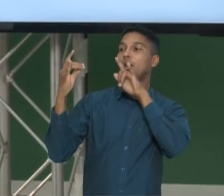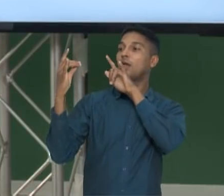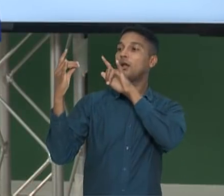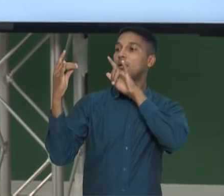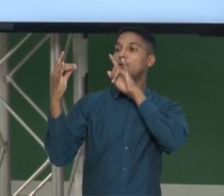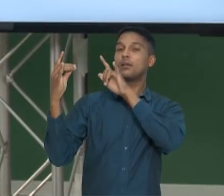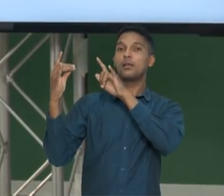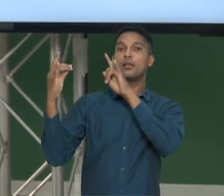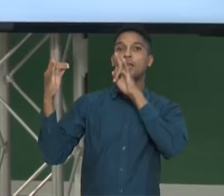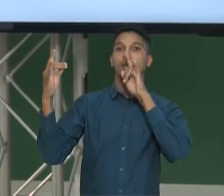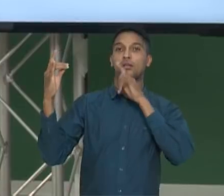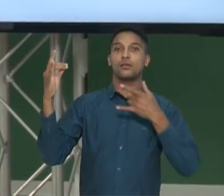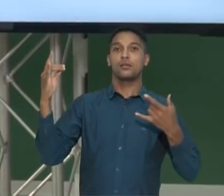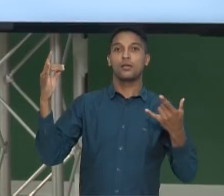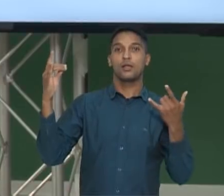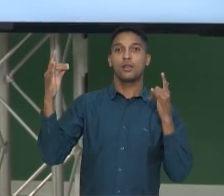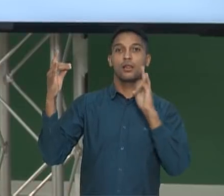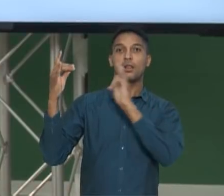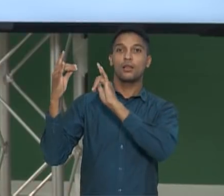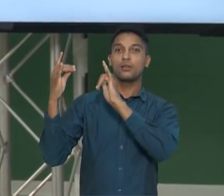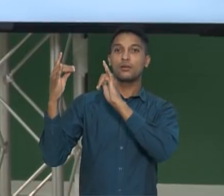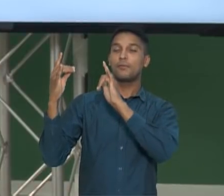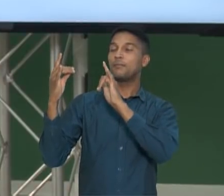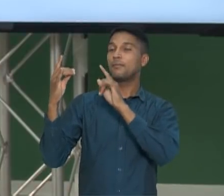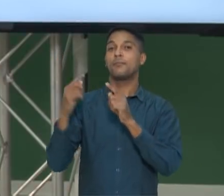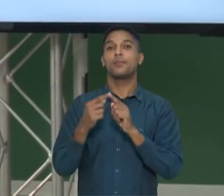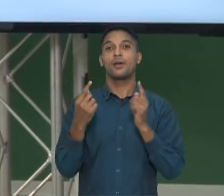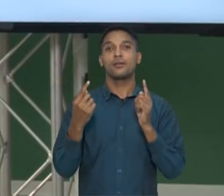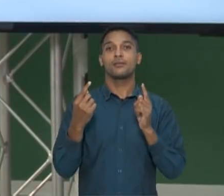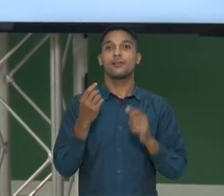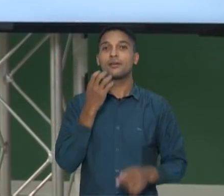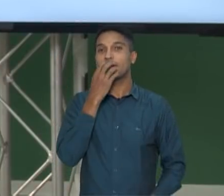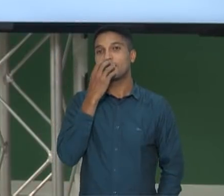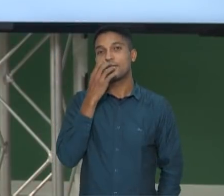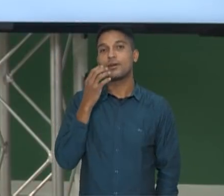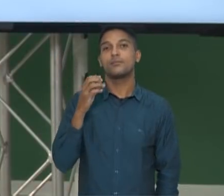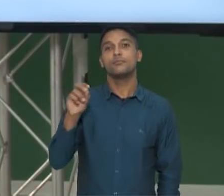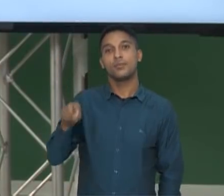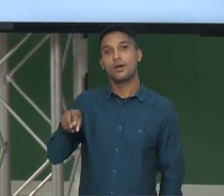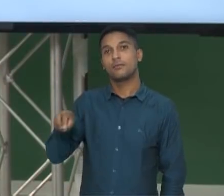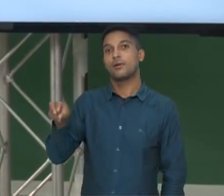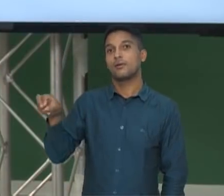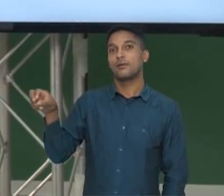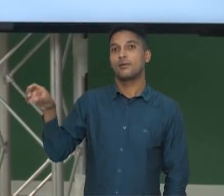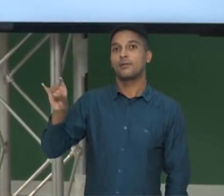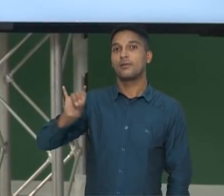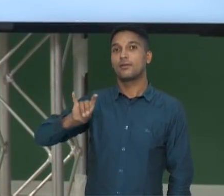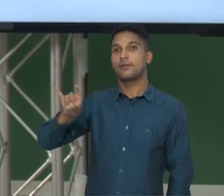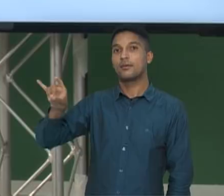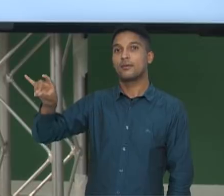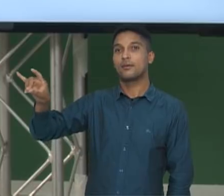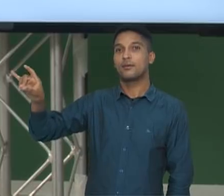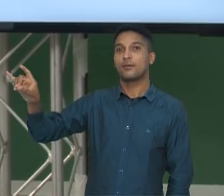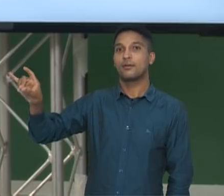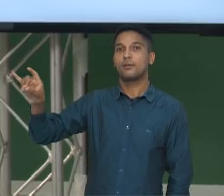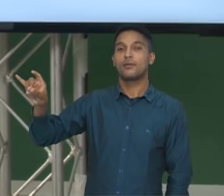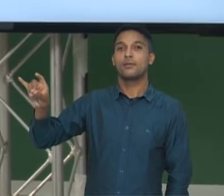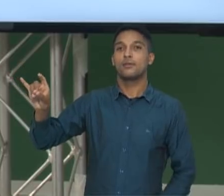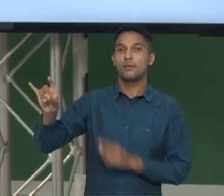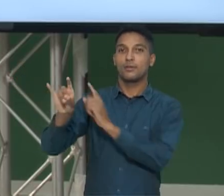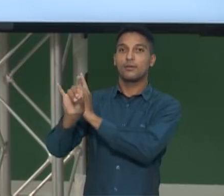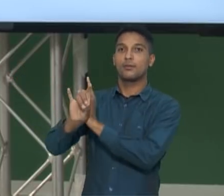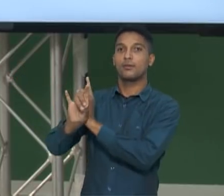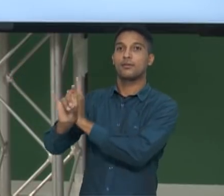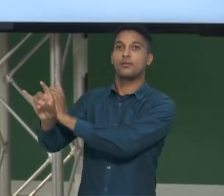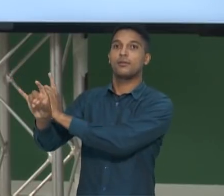seguir a vida dele, né, com a dona dele, ela vai ter que seguir a vida dela na infância e tal, então eles não vão poder